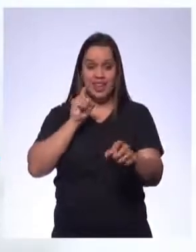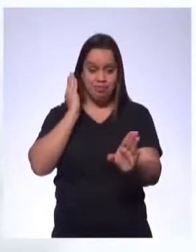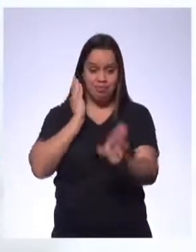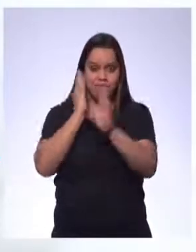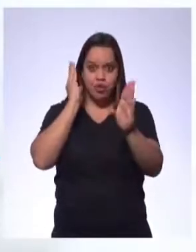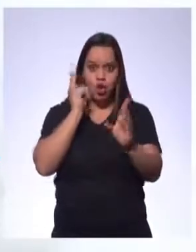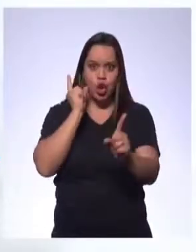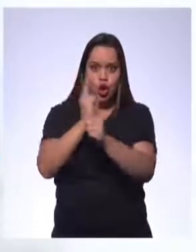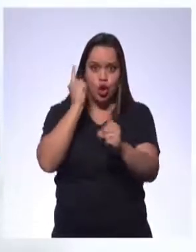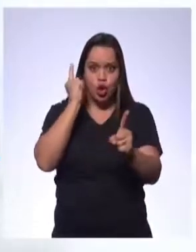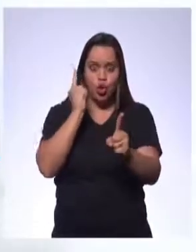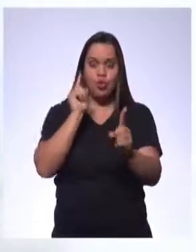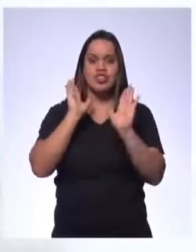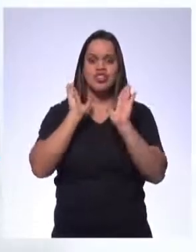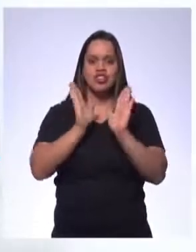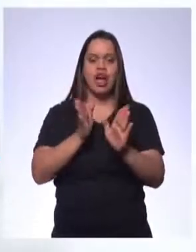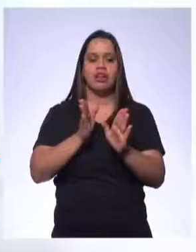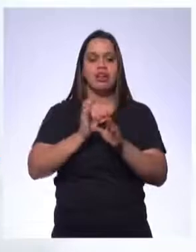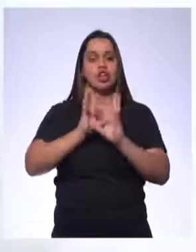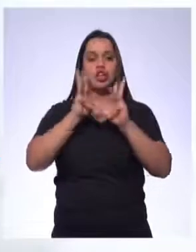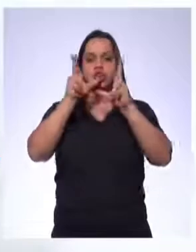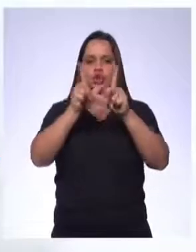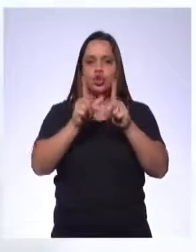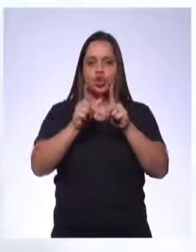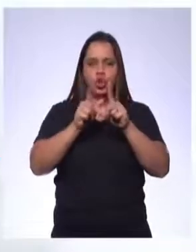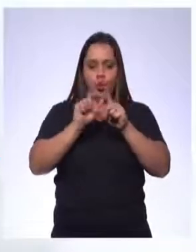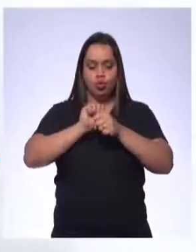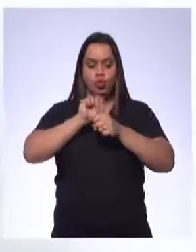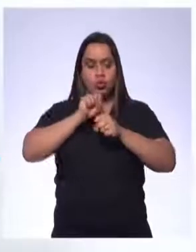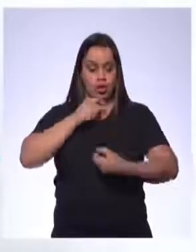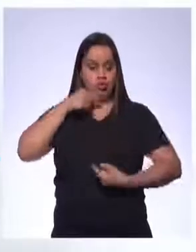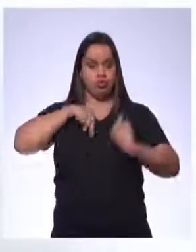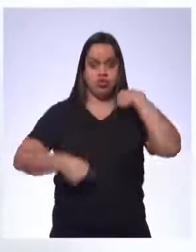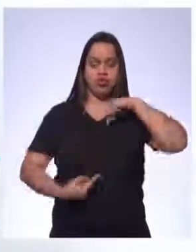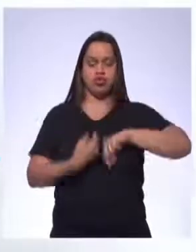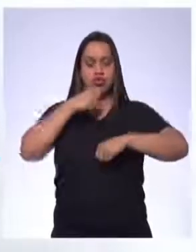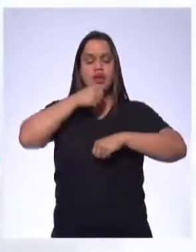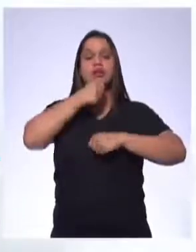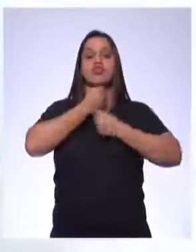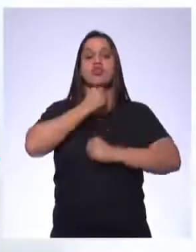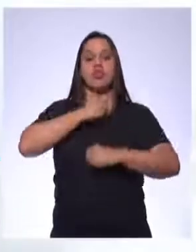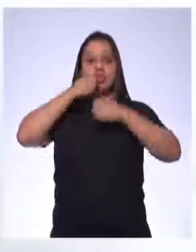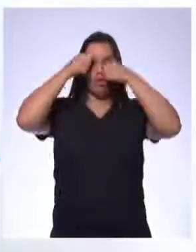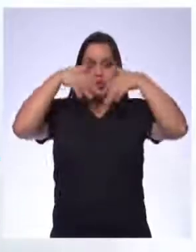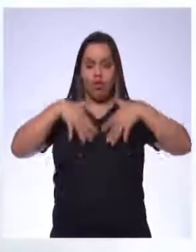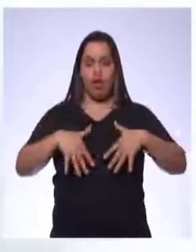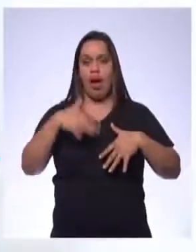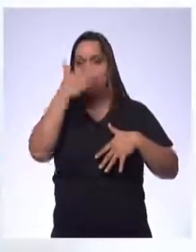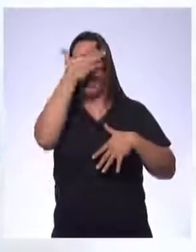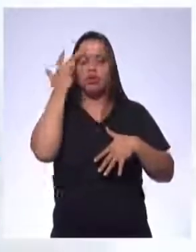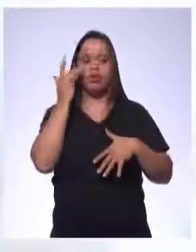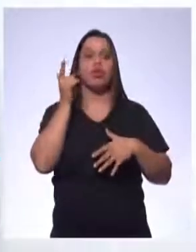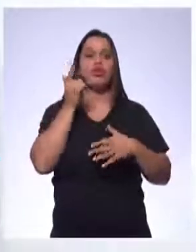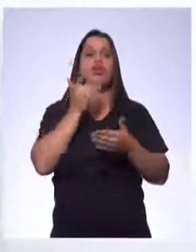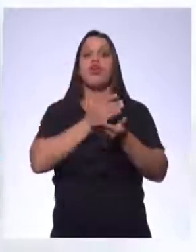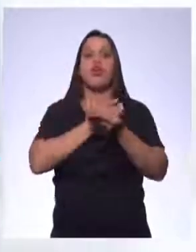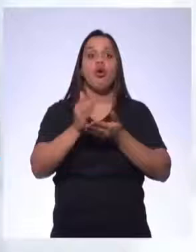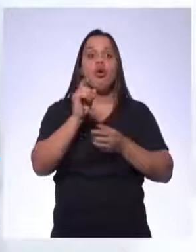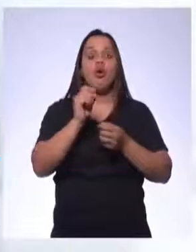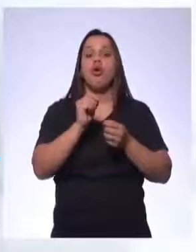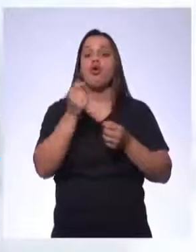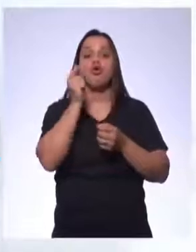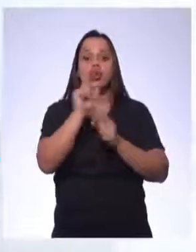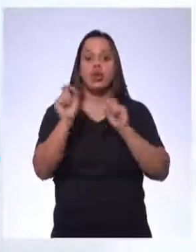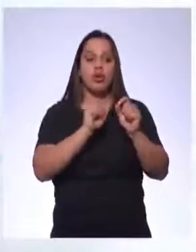sistema nervoso central. Tá? E aí a pessoa saliva, tem uma doença chamada hidrofobia, que ela não consegue ver água, que ela acha que vai